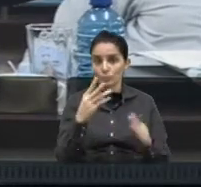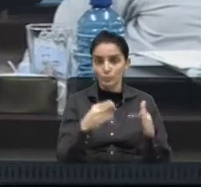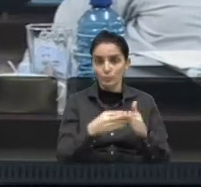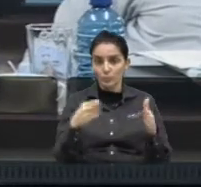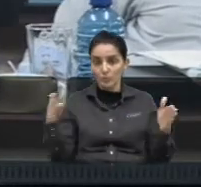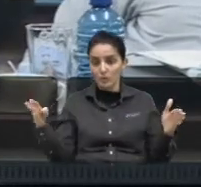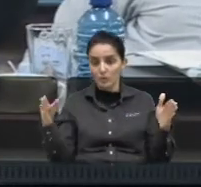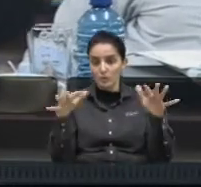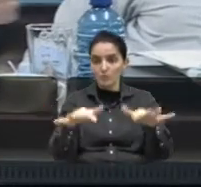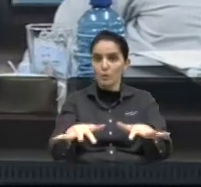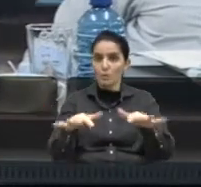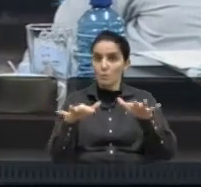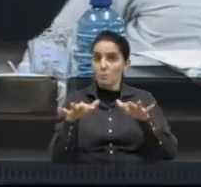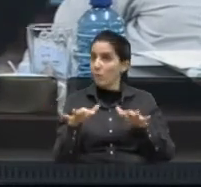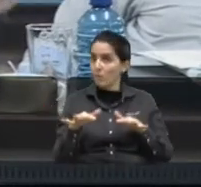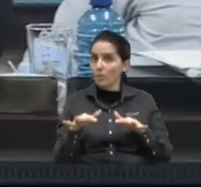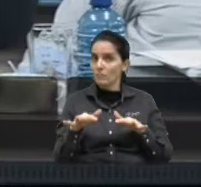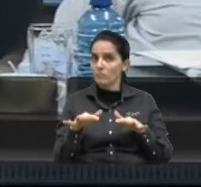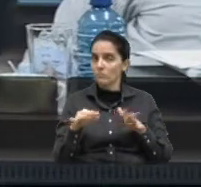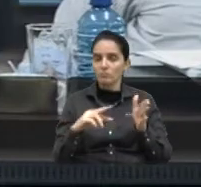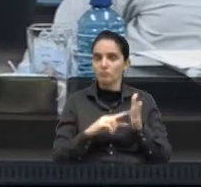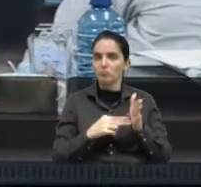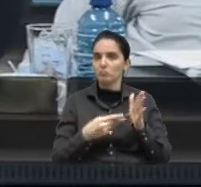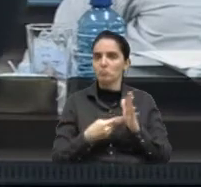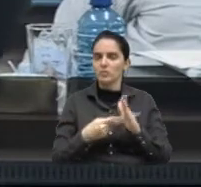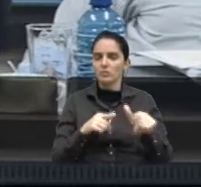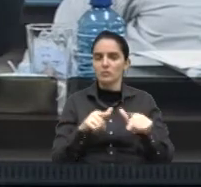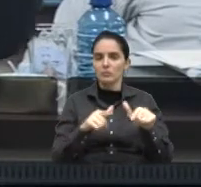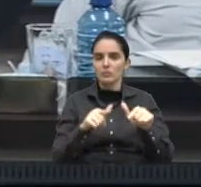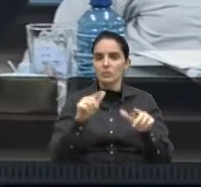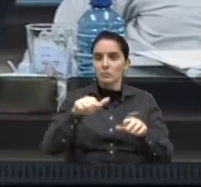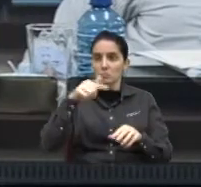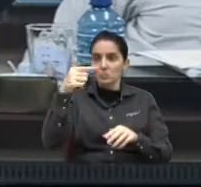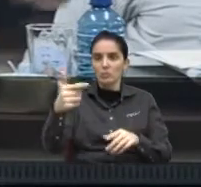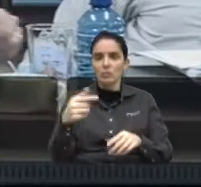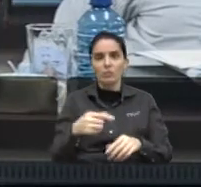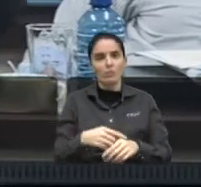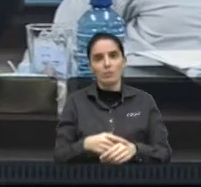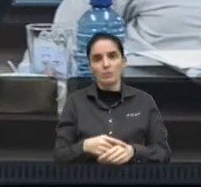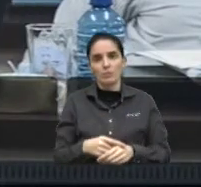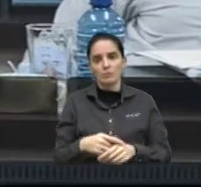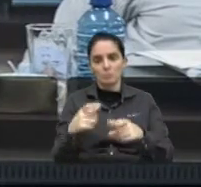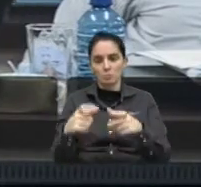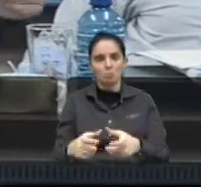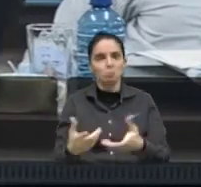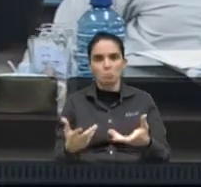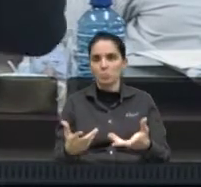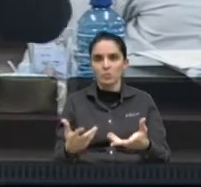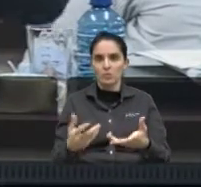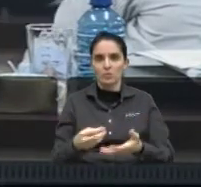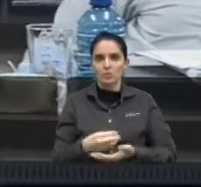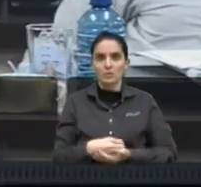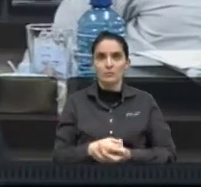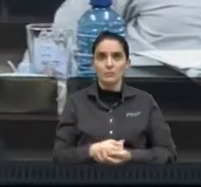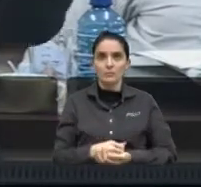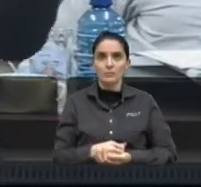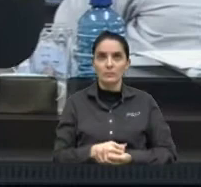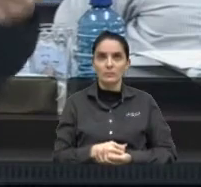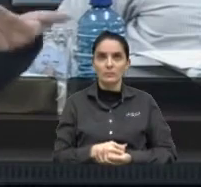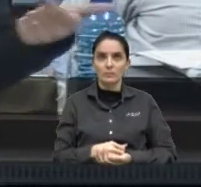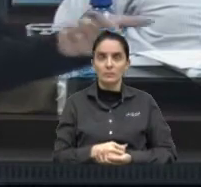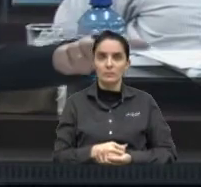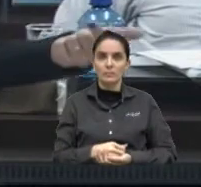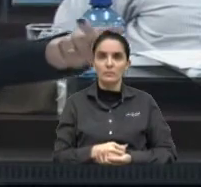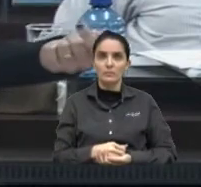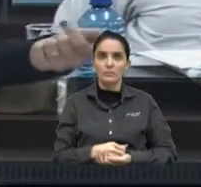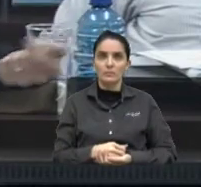em plenário não significa que nós não trabalhamos outros em outros momentos nessa casa em outras circunstâncias em outras das atribuições